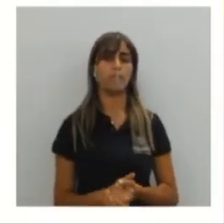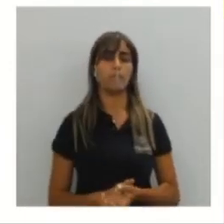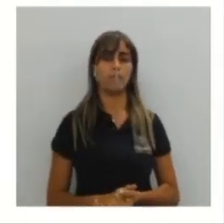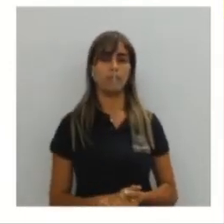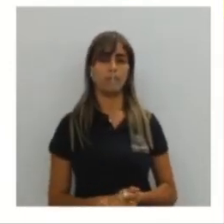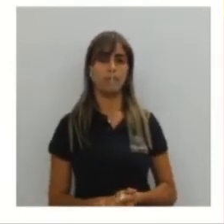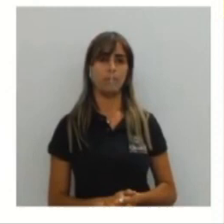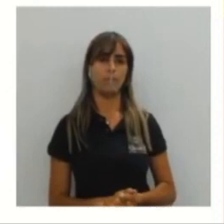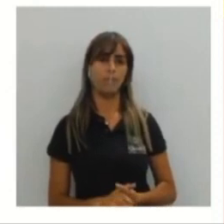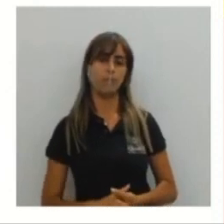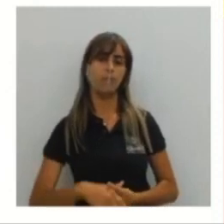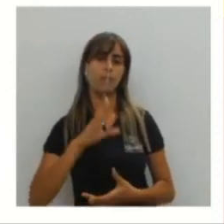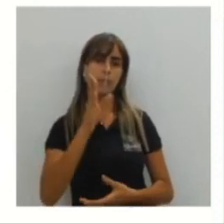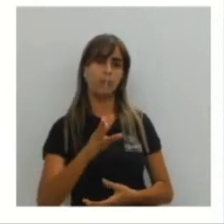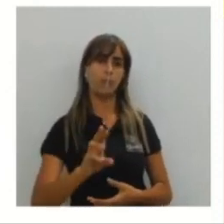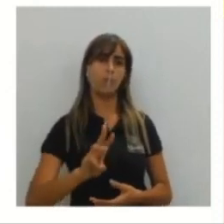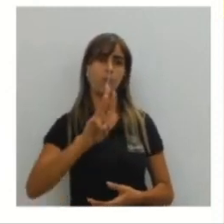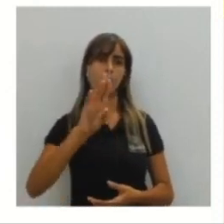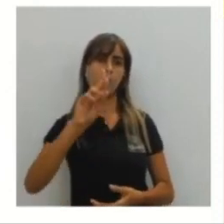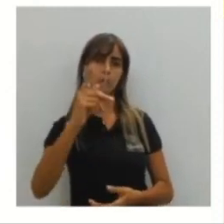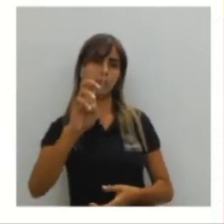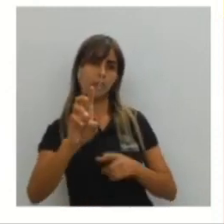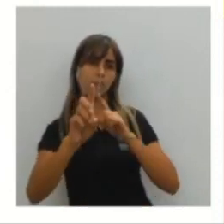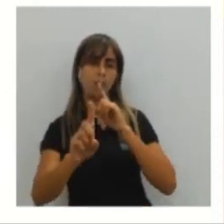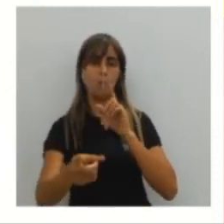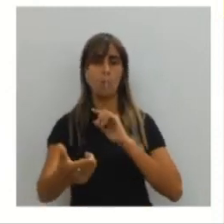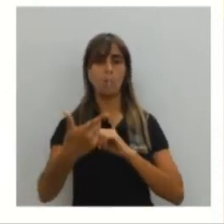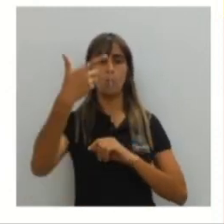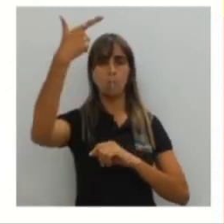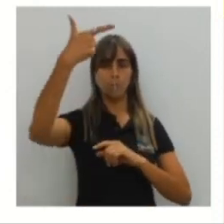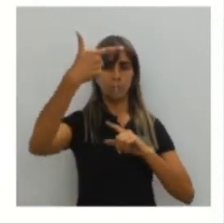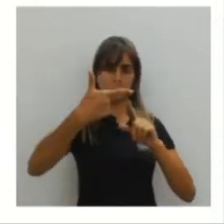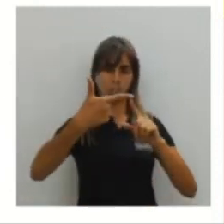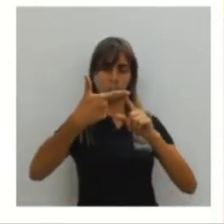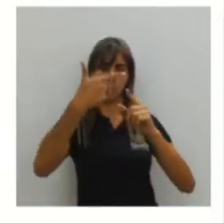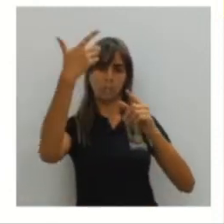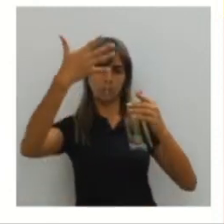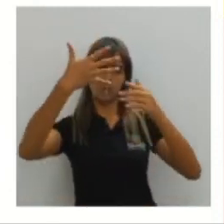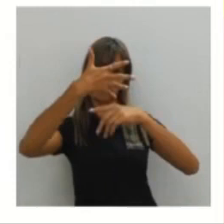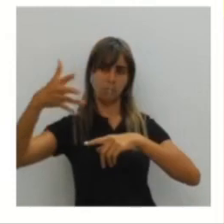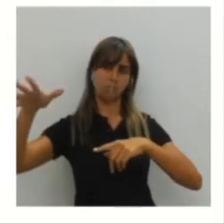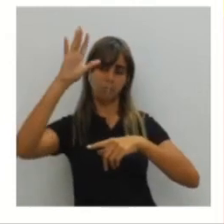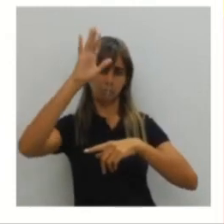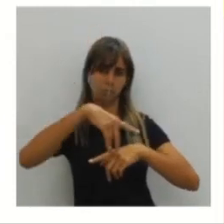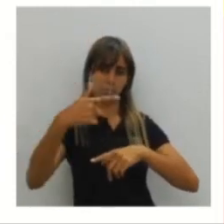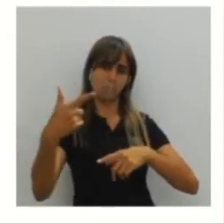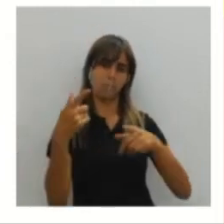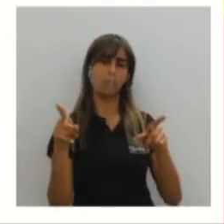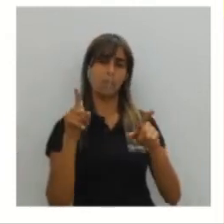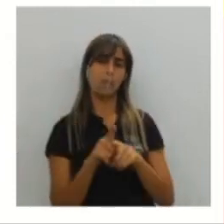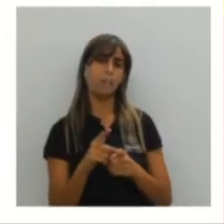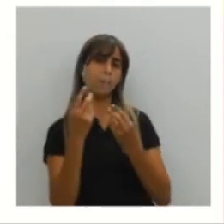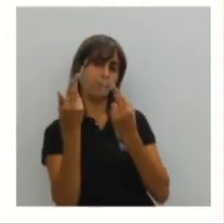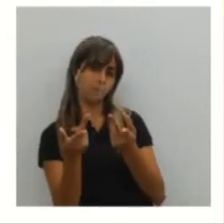did you do yesterday? Já o which, que é o segundo W8 Question que está aí na tua tela, ele se assemelha um pouquinho à ideia do what, tá